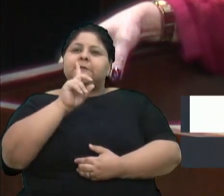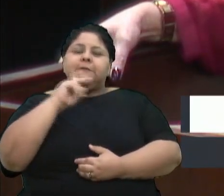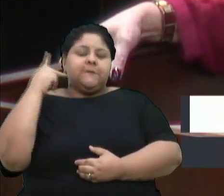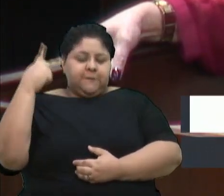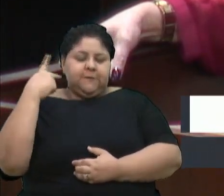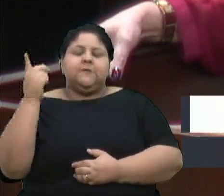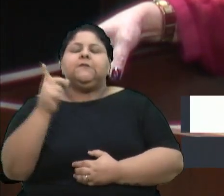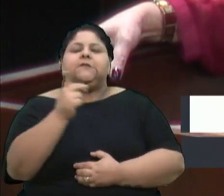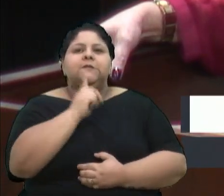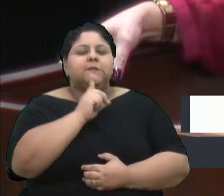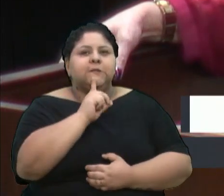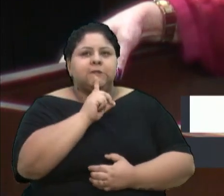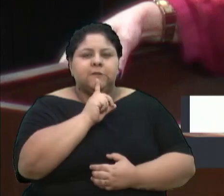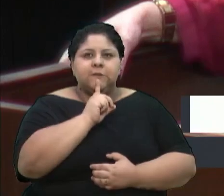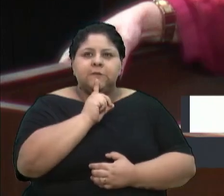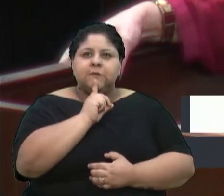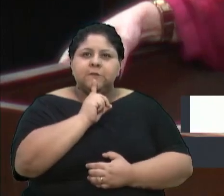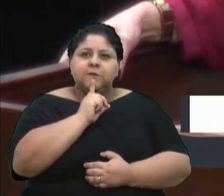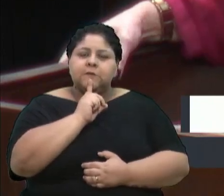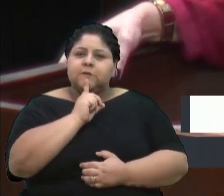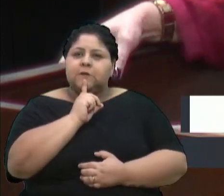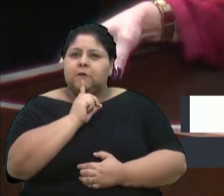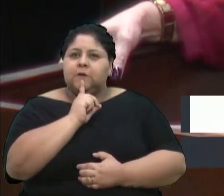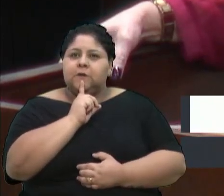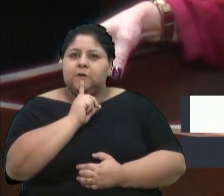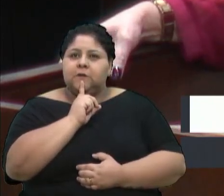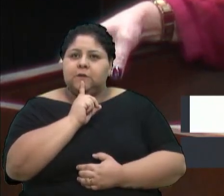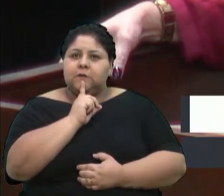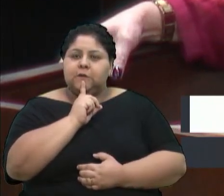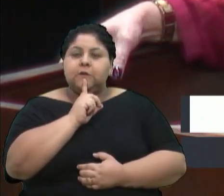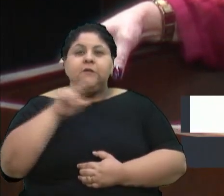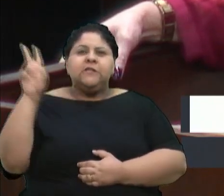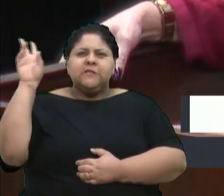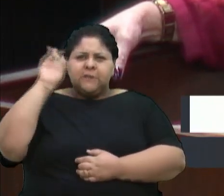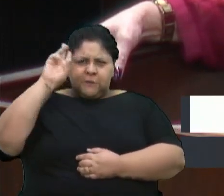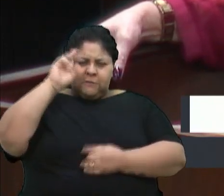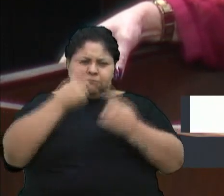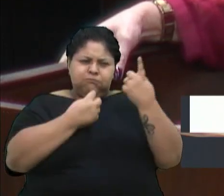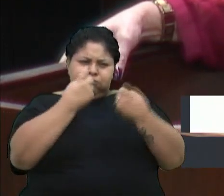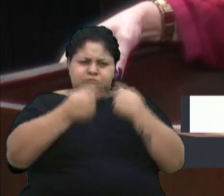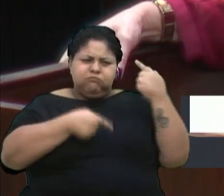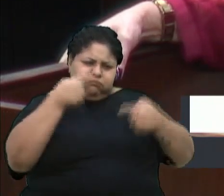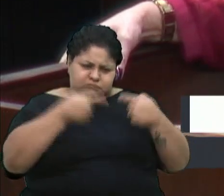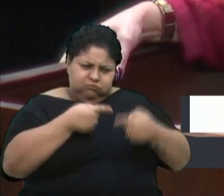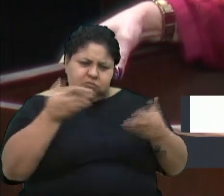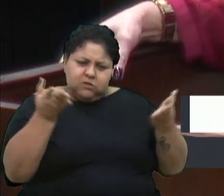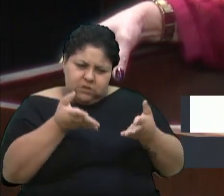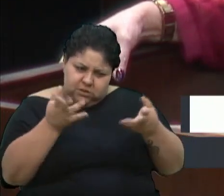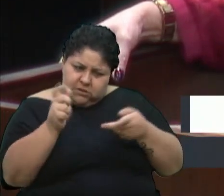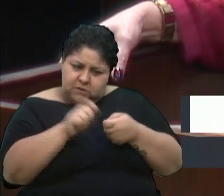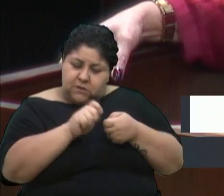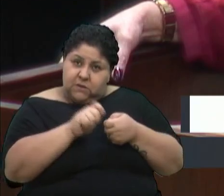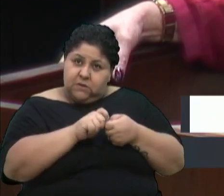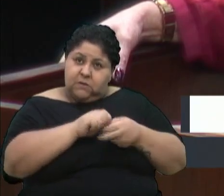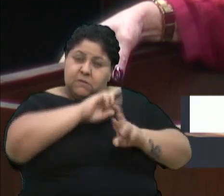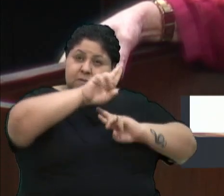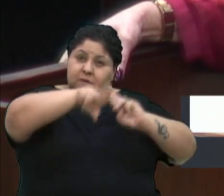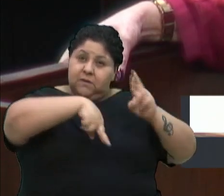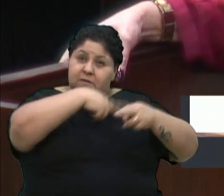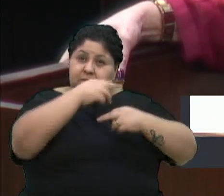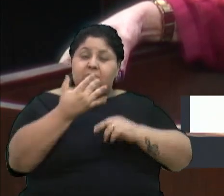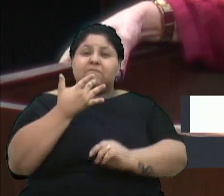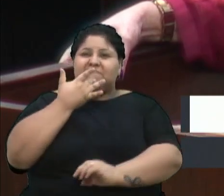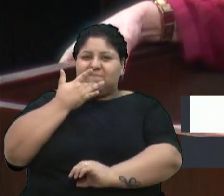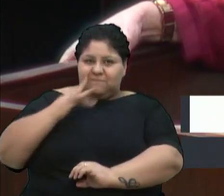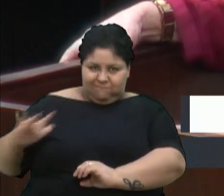Meneguzzi, para retomar algumas discussões que a gente tem feito em relação às